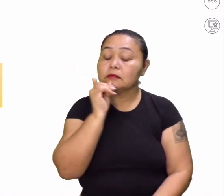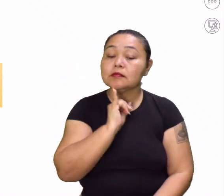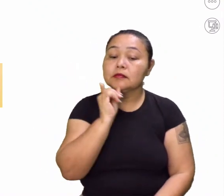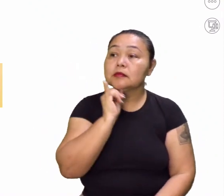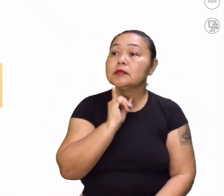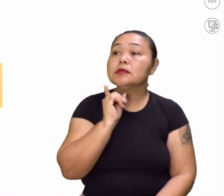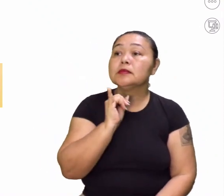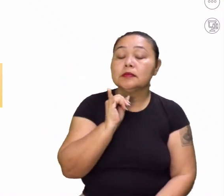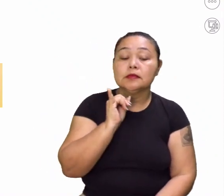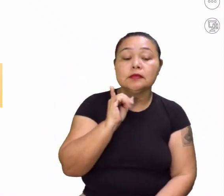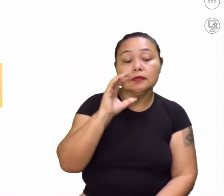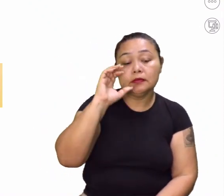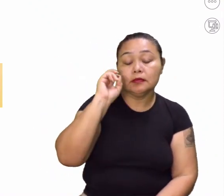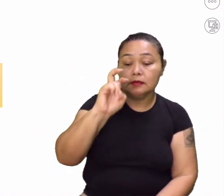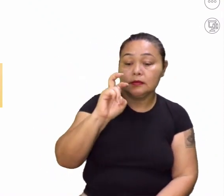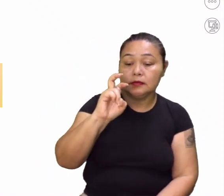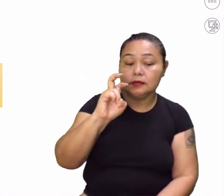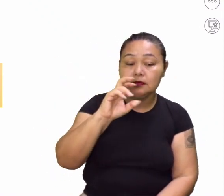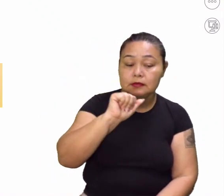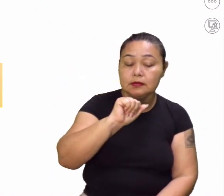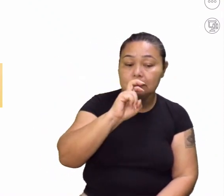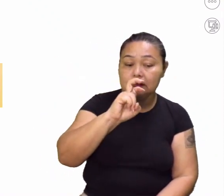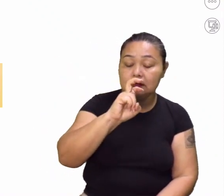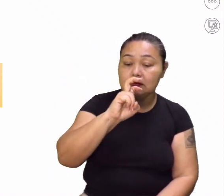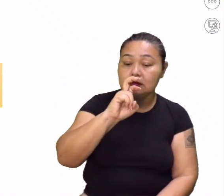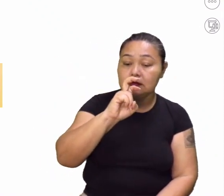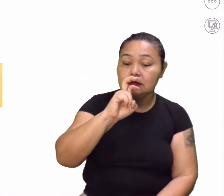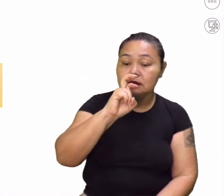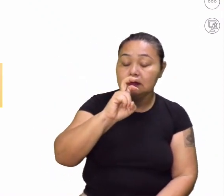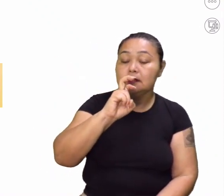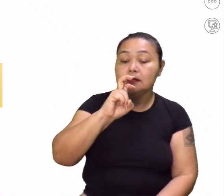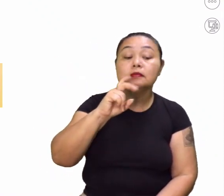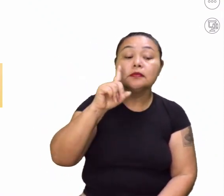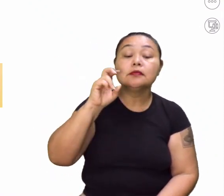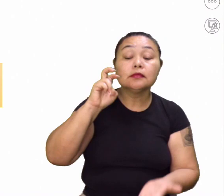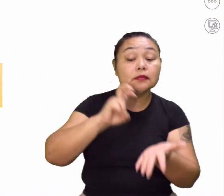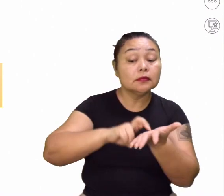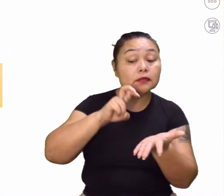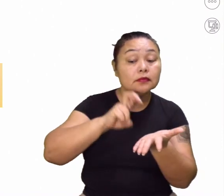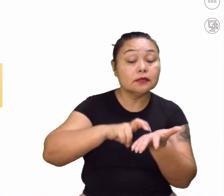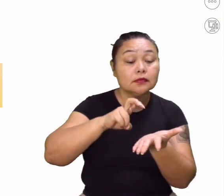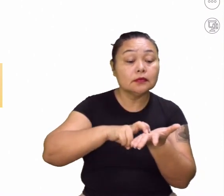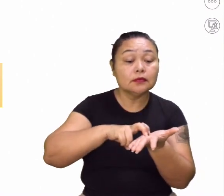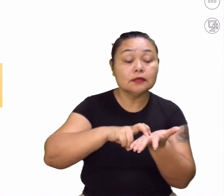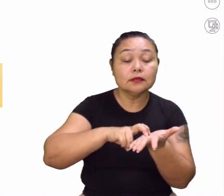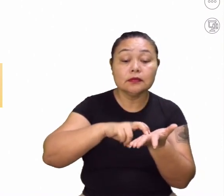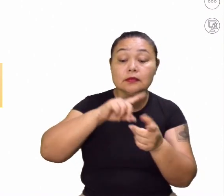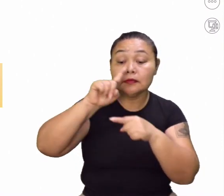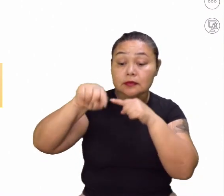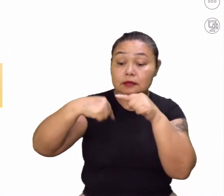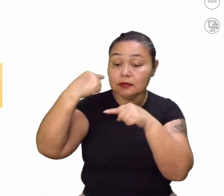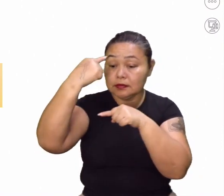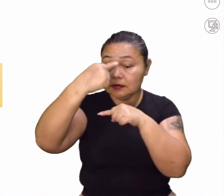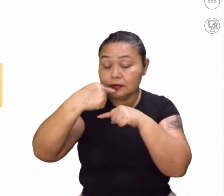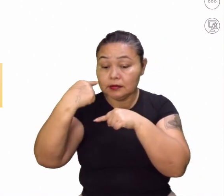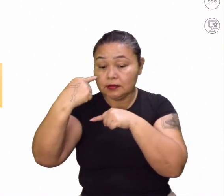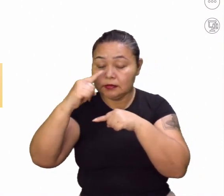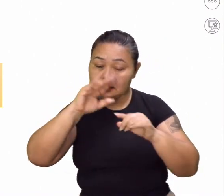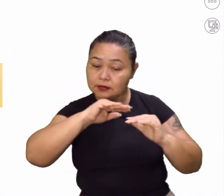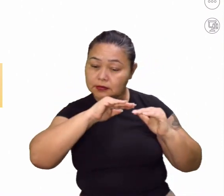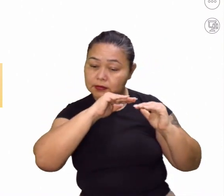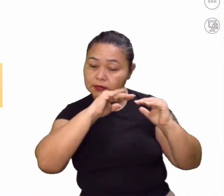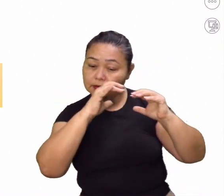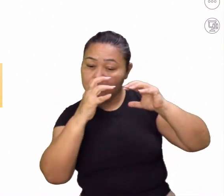isso aqui ó, é 5 da manhã. O ponto A está 5 horas da manhã. Aí depois de 1 hora, a rotação